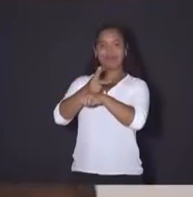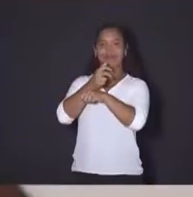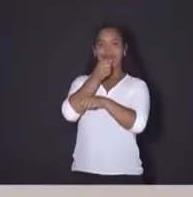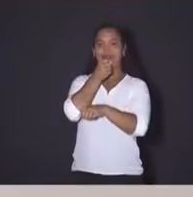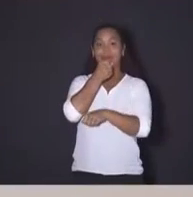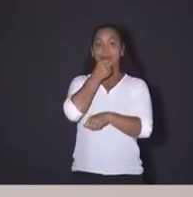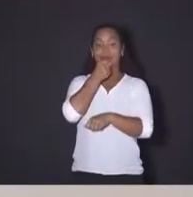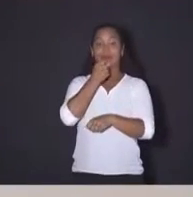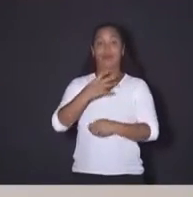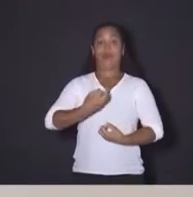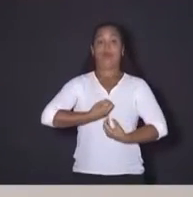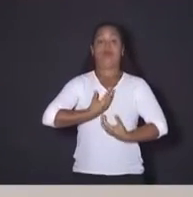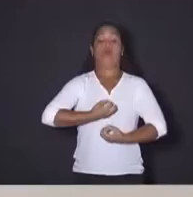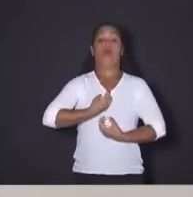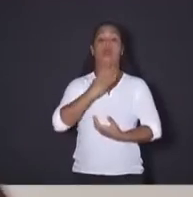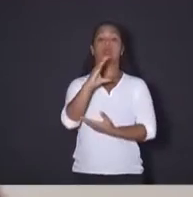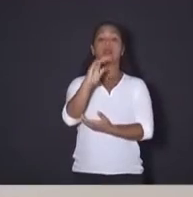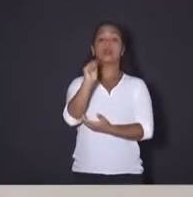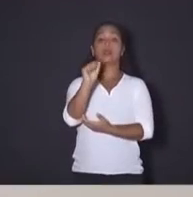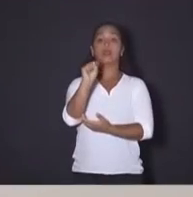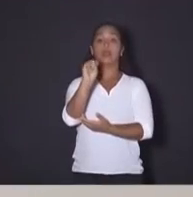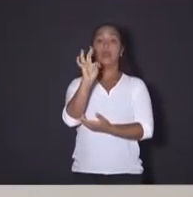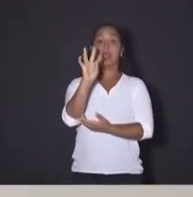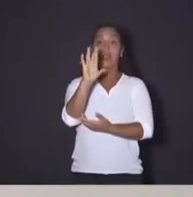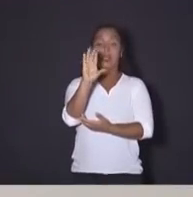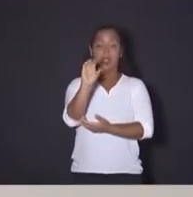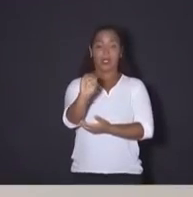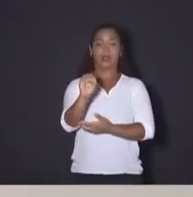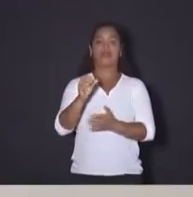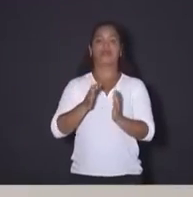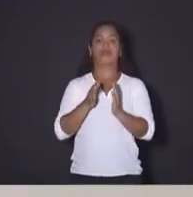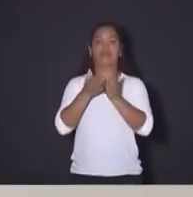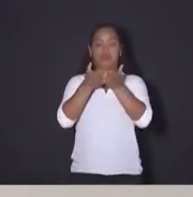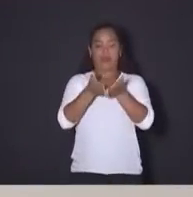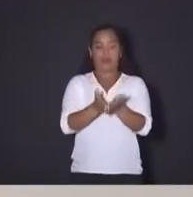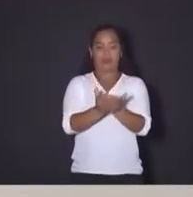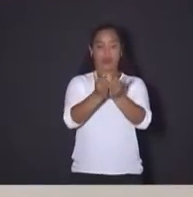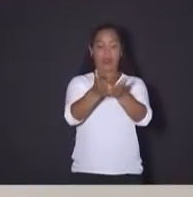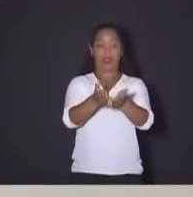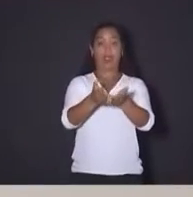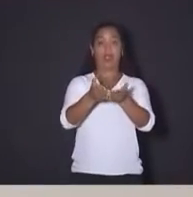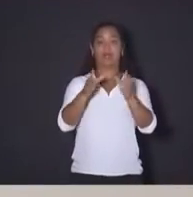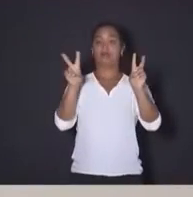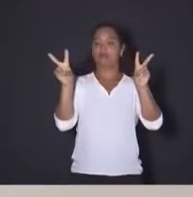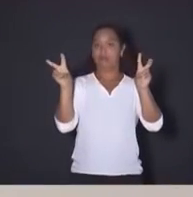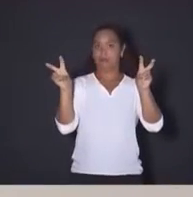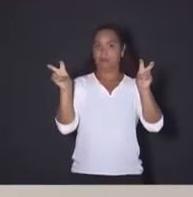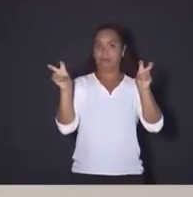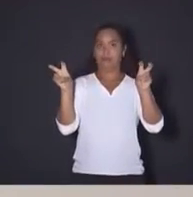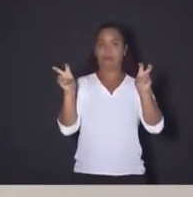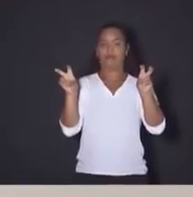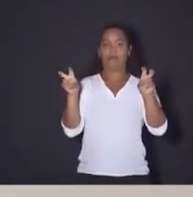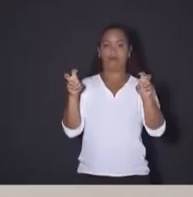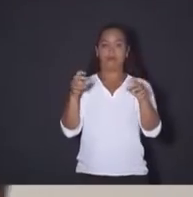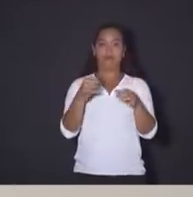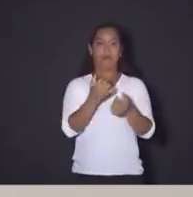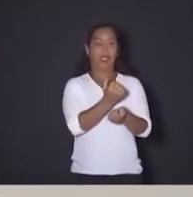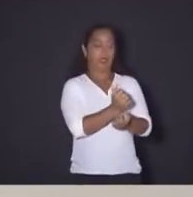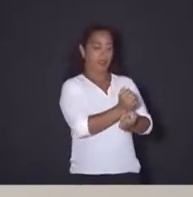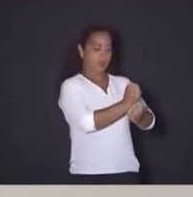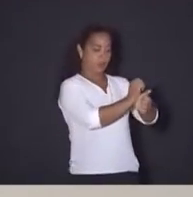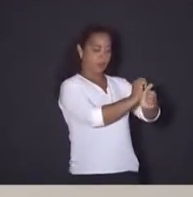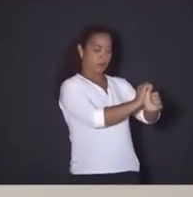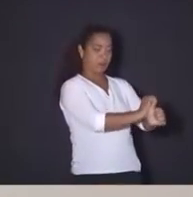o poeta castro alves no poema navio negreiro tem um momento que ele diz assim empresa nos elos de uma só